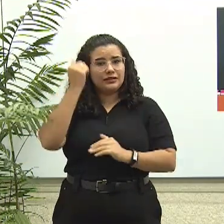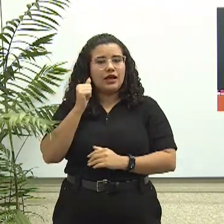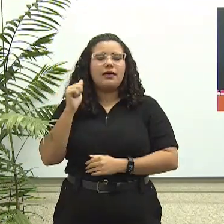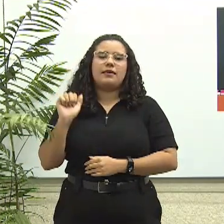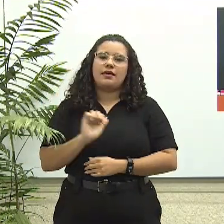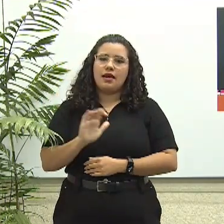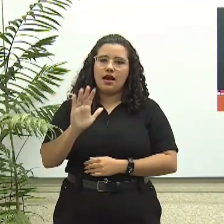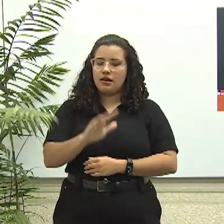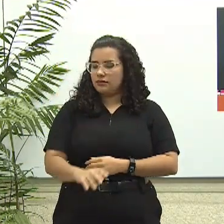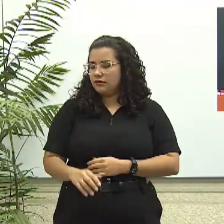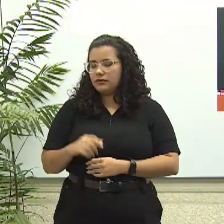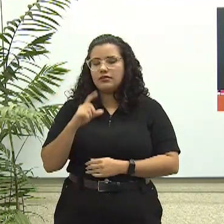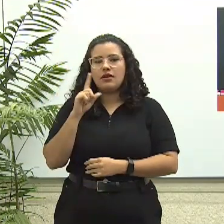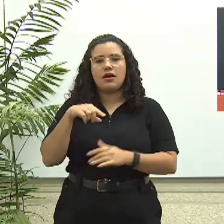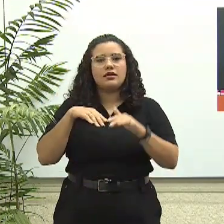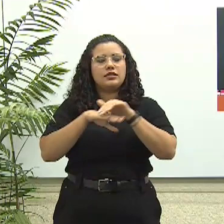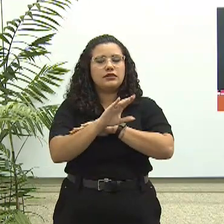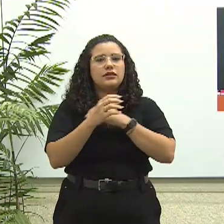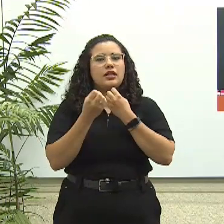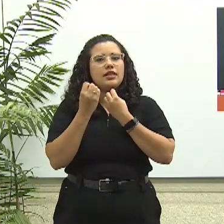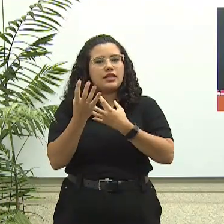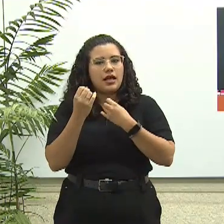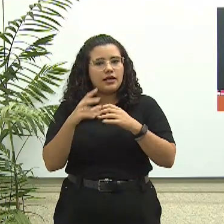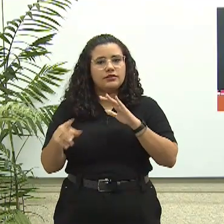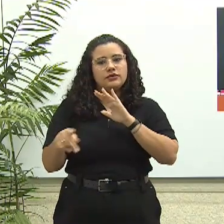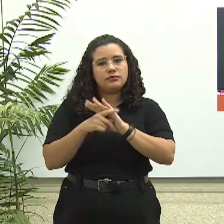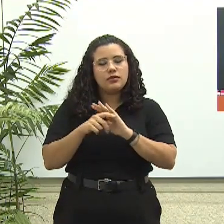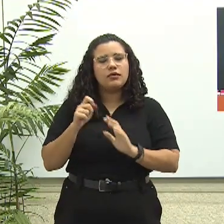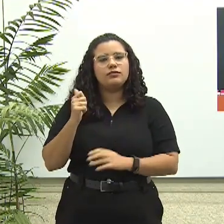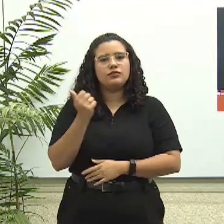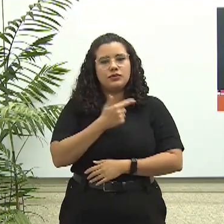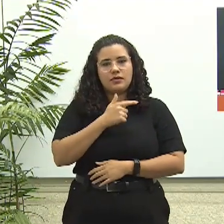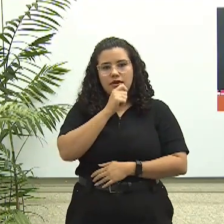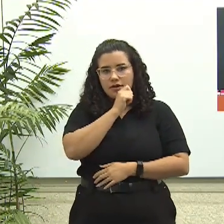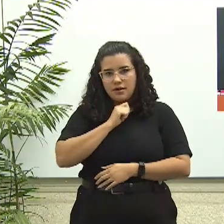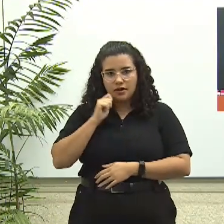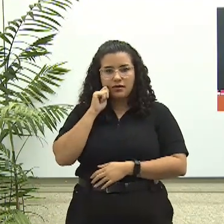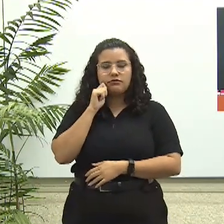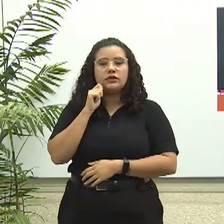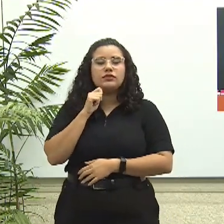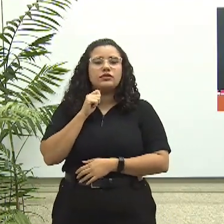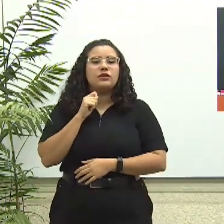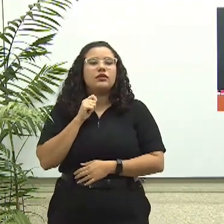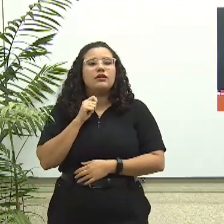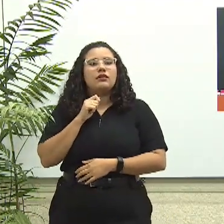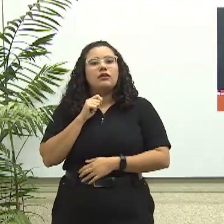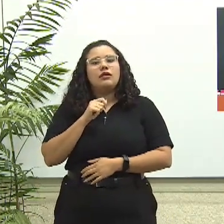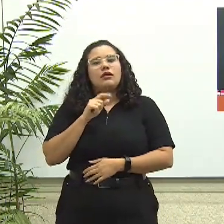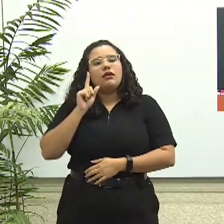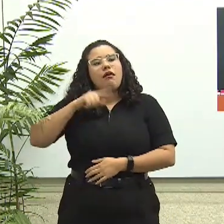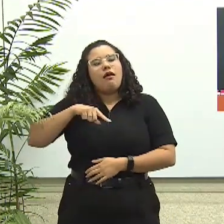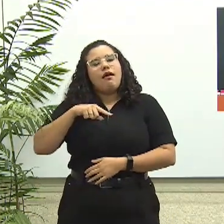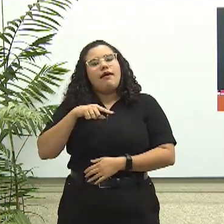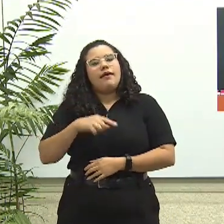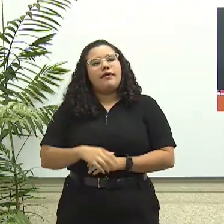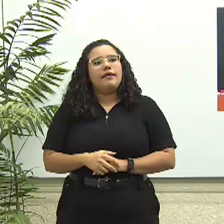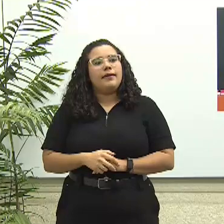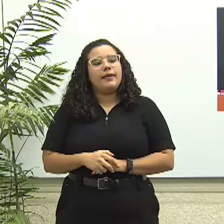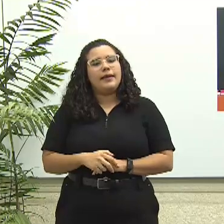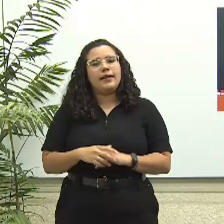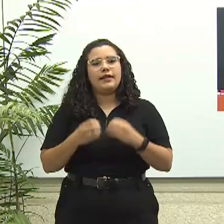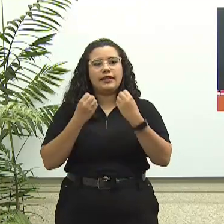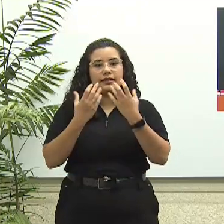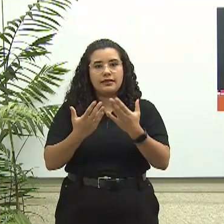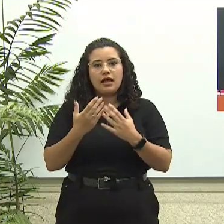eh dados eh aqui do que na Amazon não é é é é muita Inocência dado do